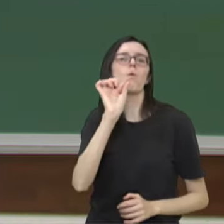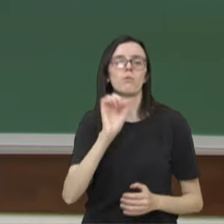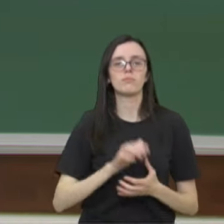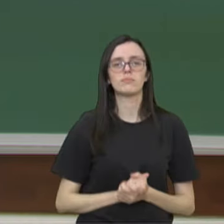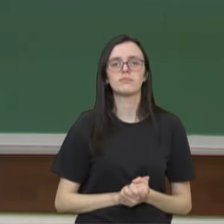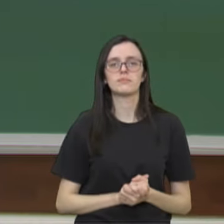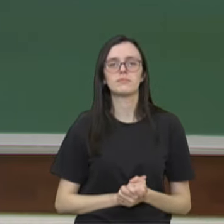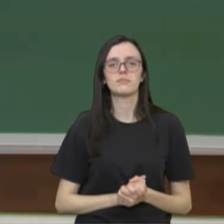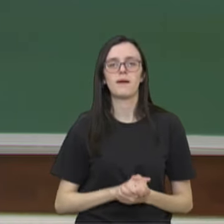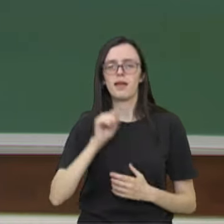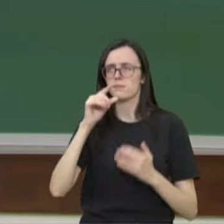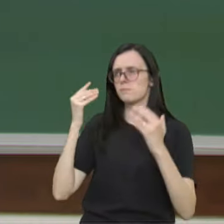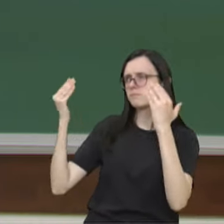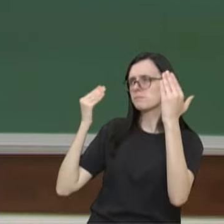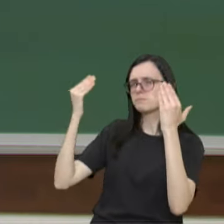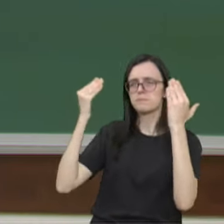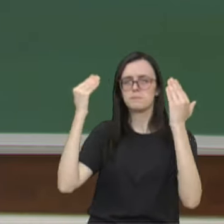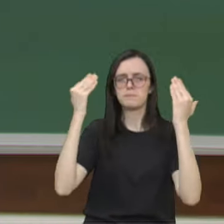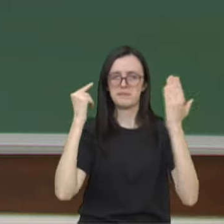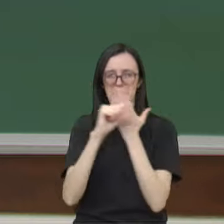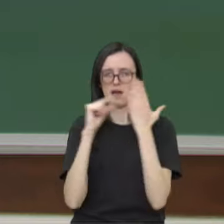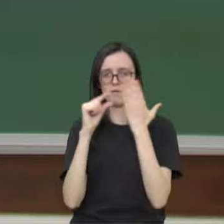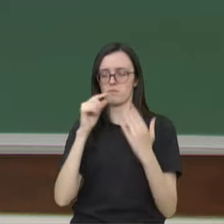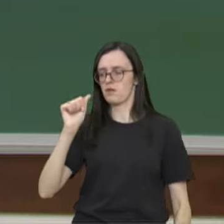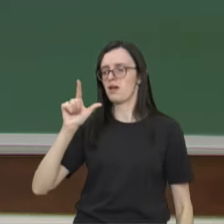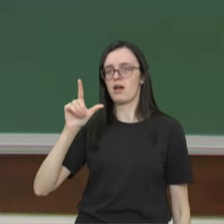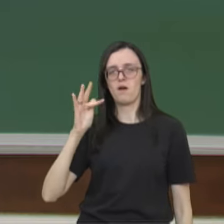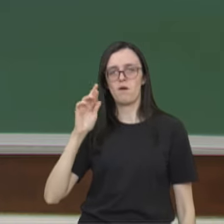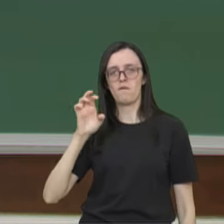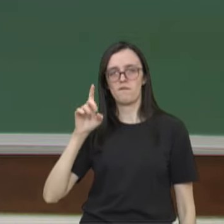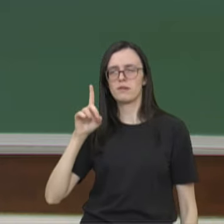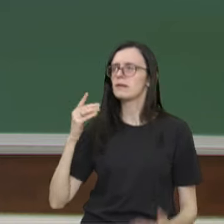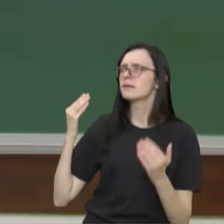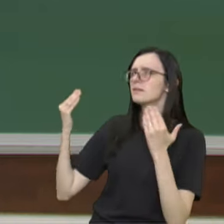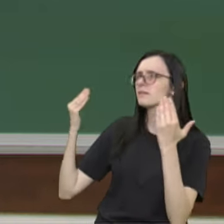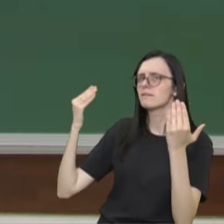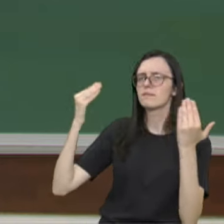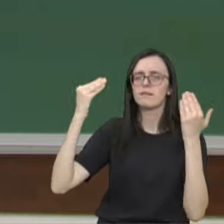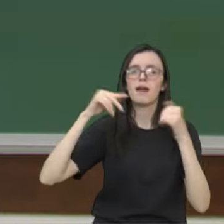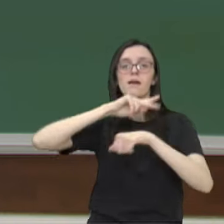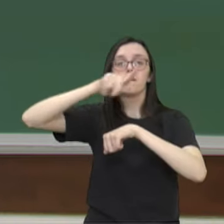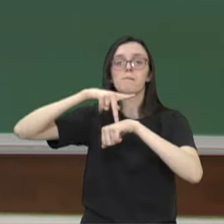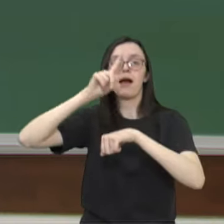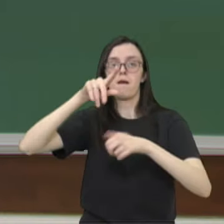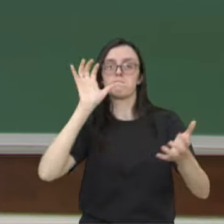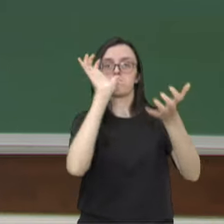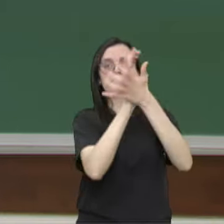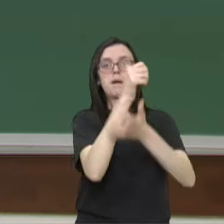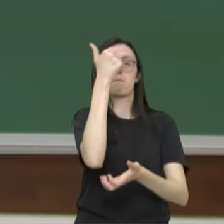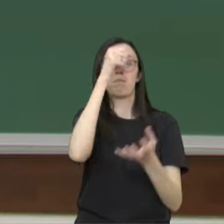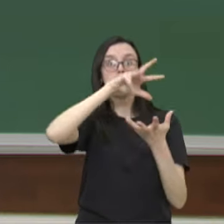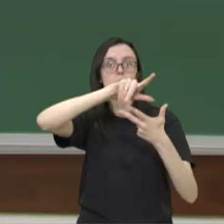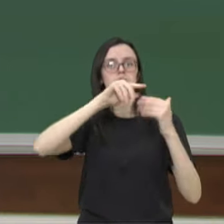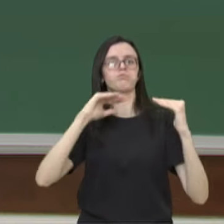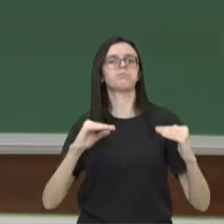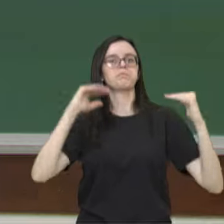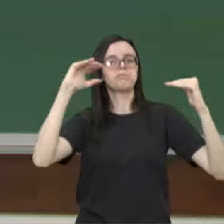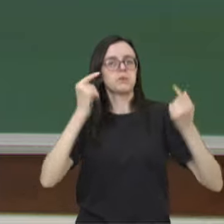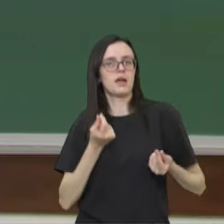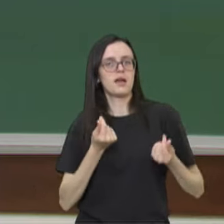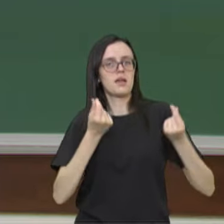essa analogia que o Alfredo Salvi fez, dizia-se dos países do primeiro mundo, a classe rica,